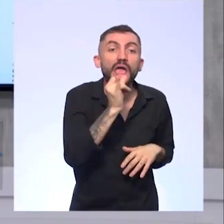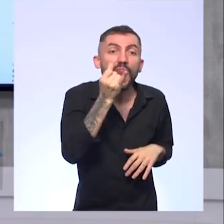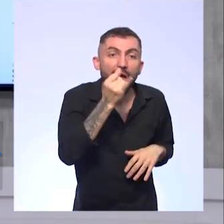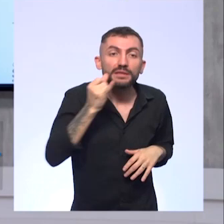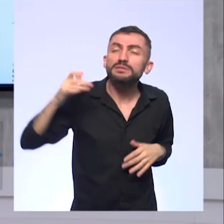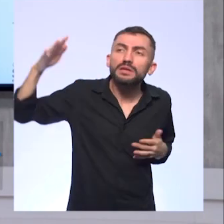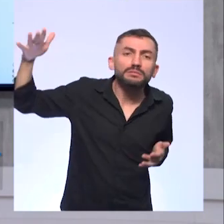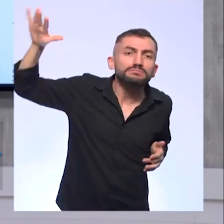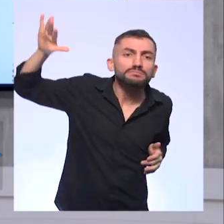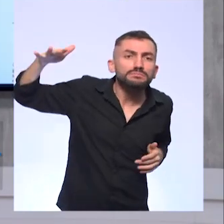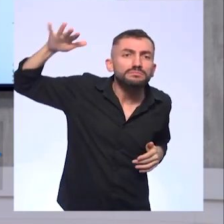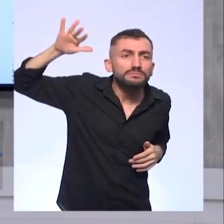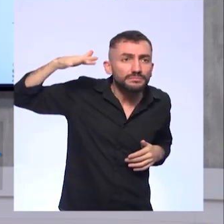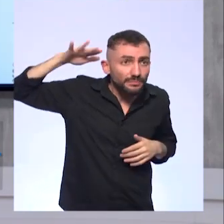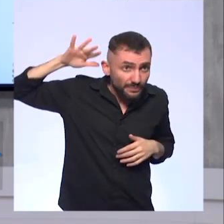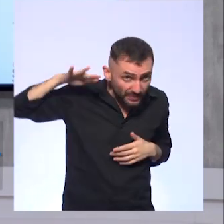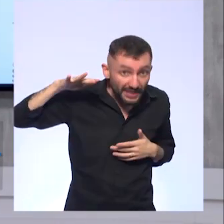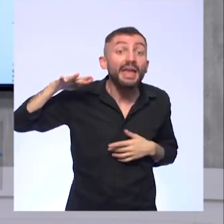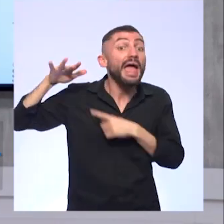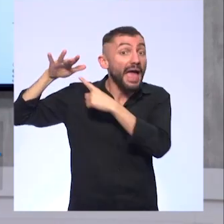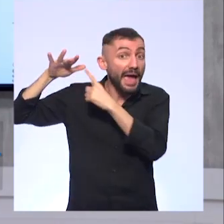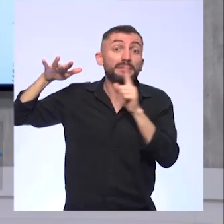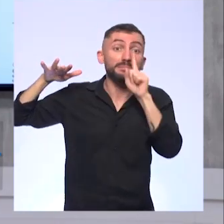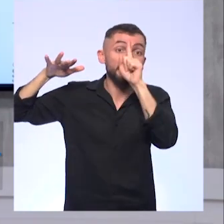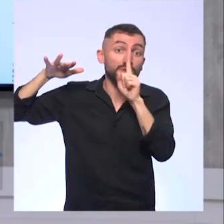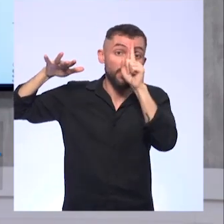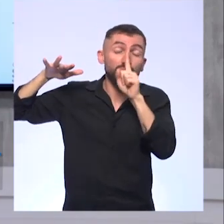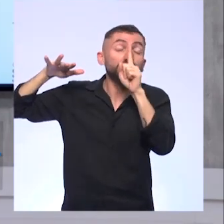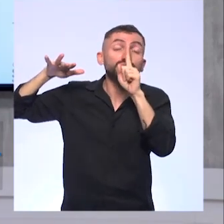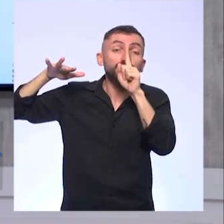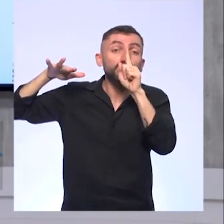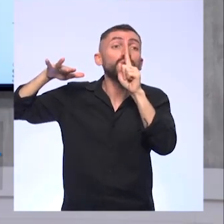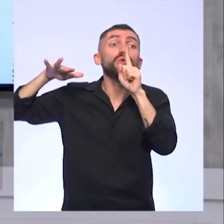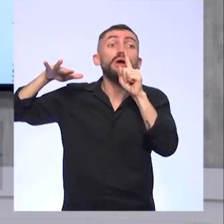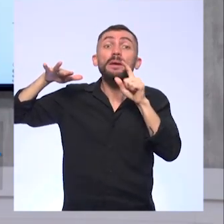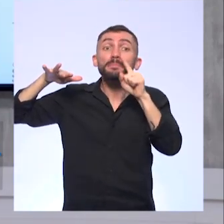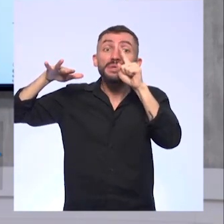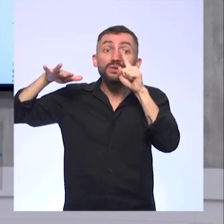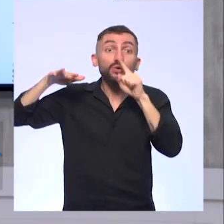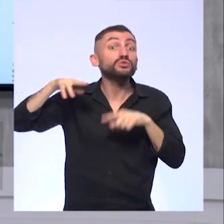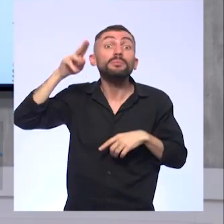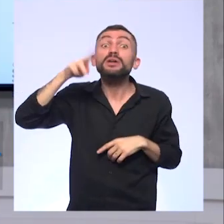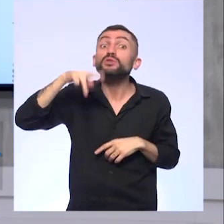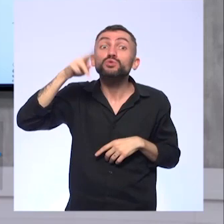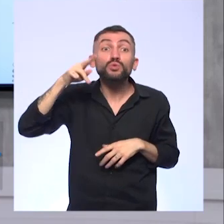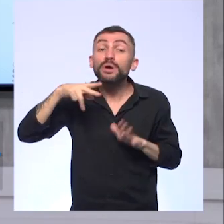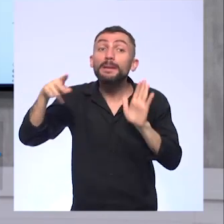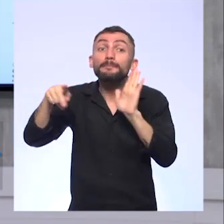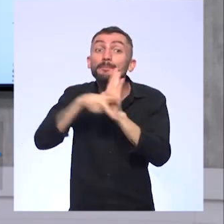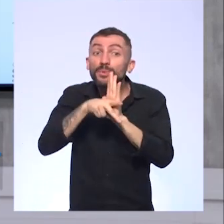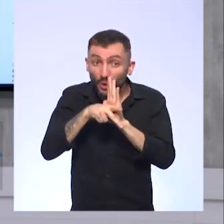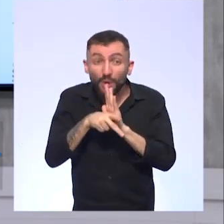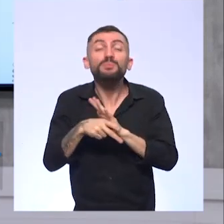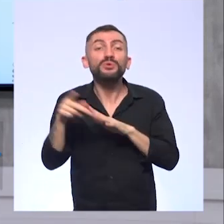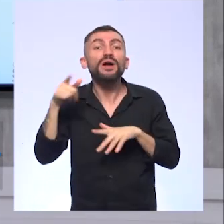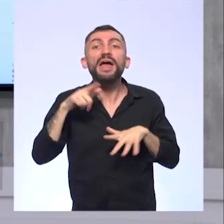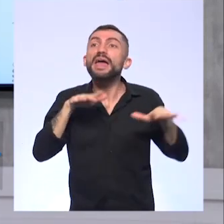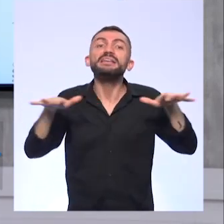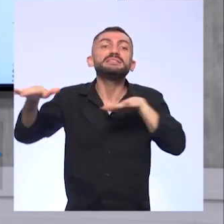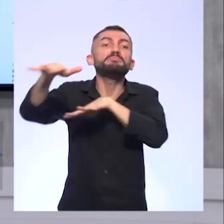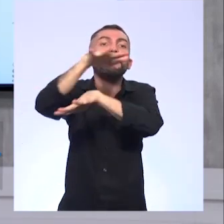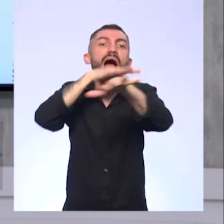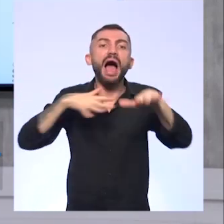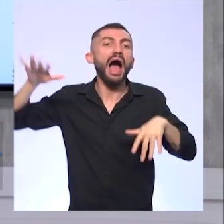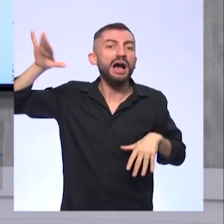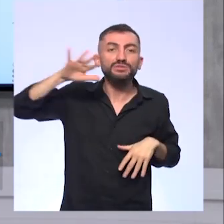essas radiações ionizantes são perigosos elas nunca pegaram ondas mecânicas a galera ela só podem ser